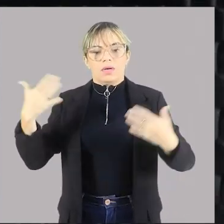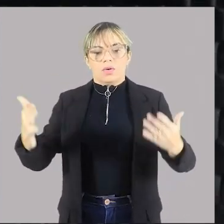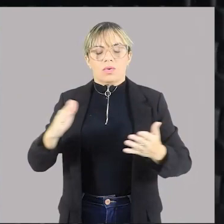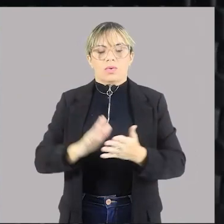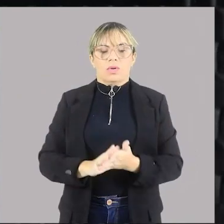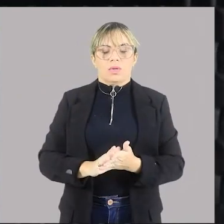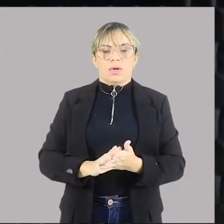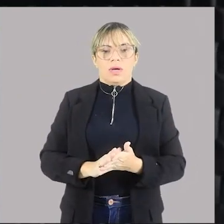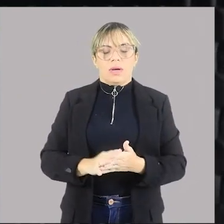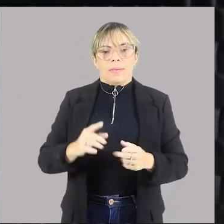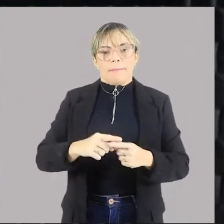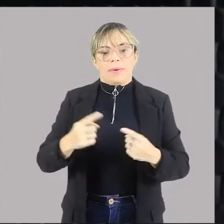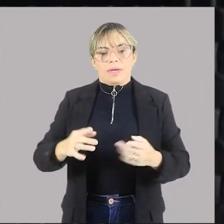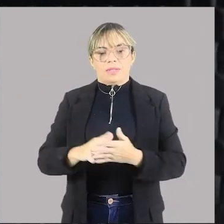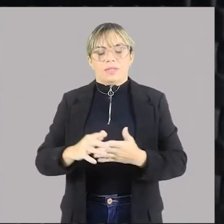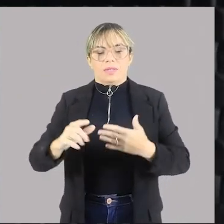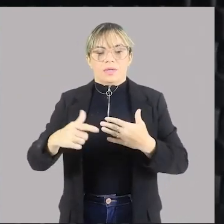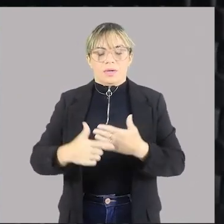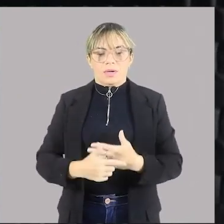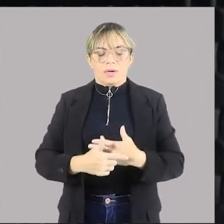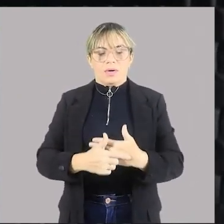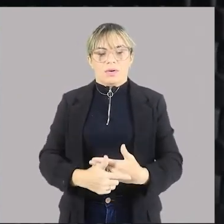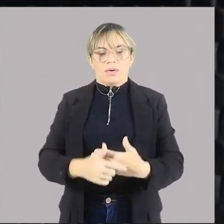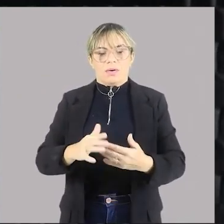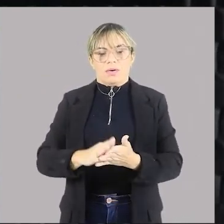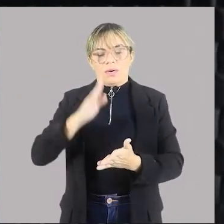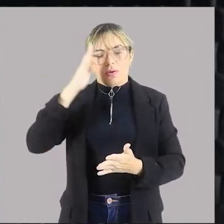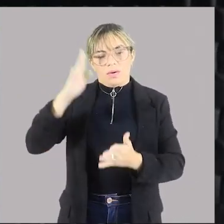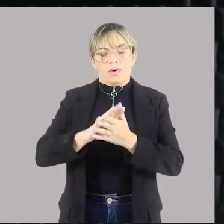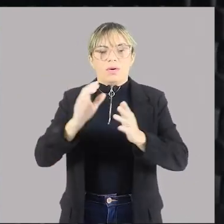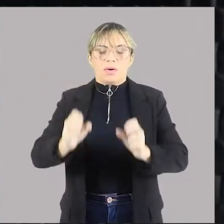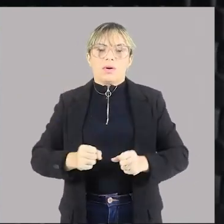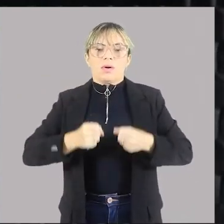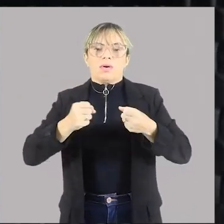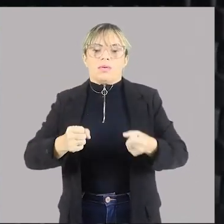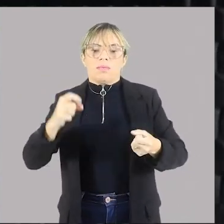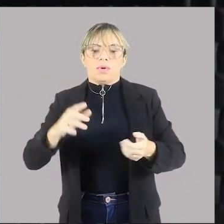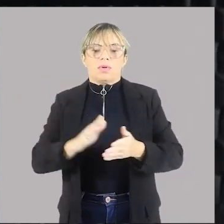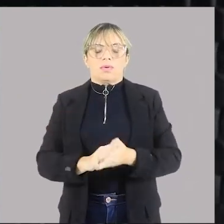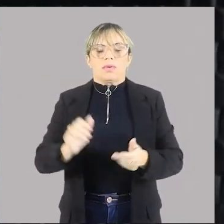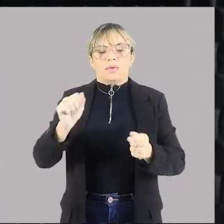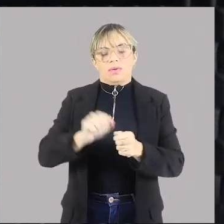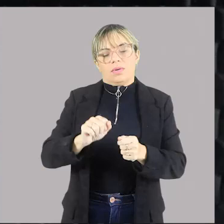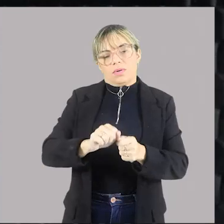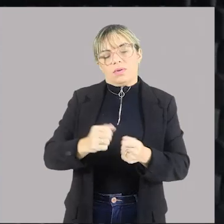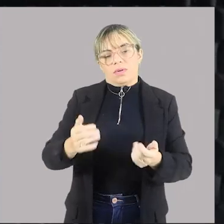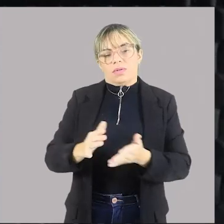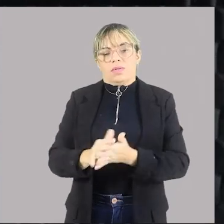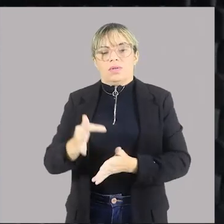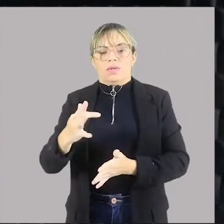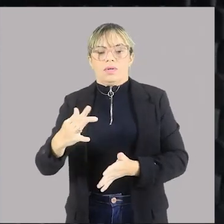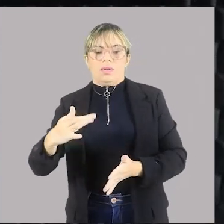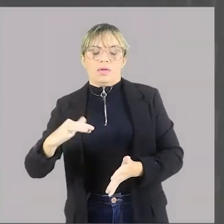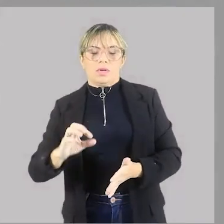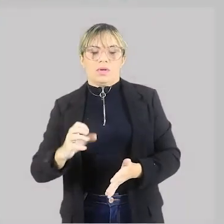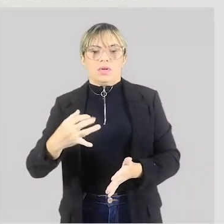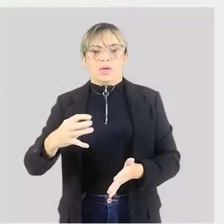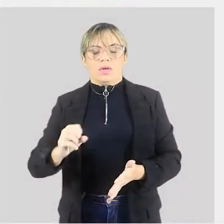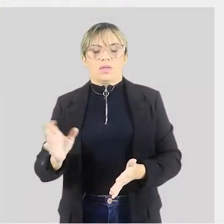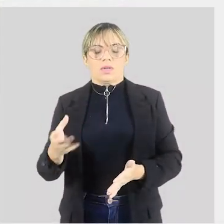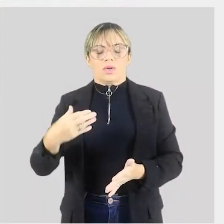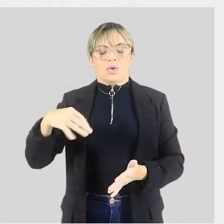função administrativa. Todos, portanto, podem fazer esse exercício em freios e contrapesos para o poder estatal alcançar a